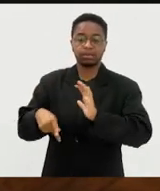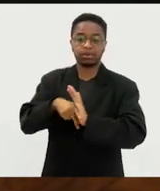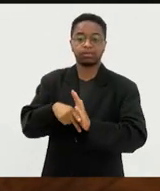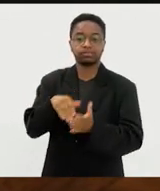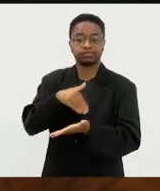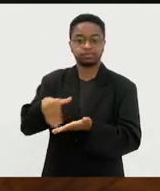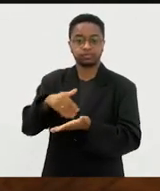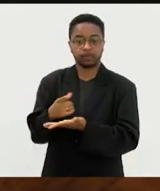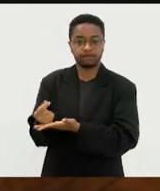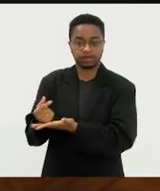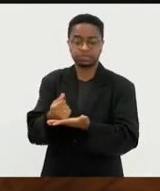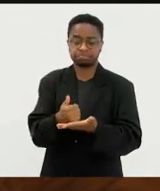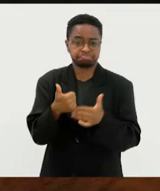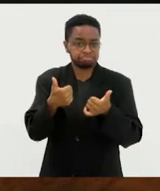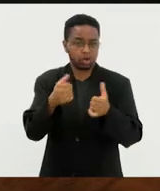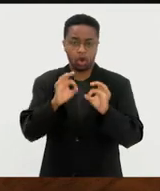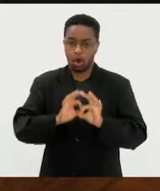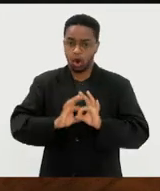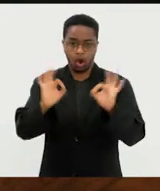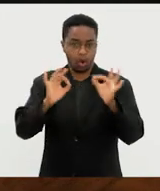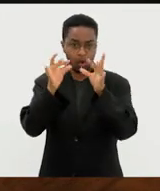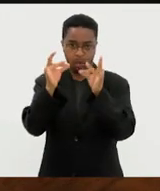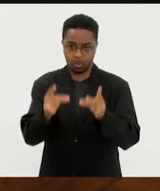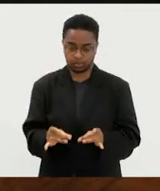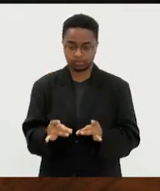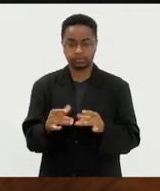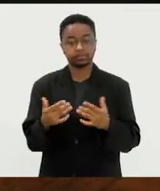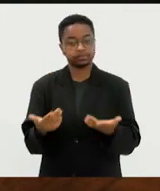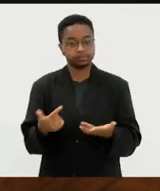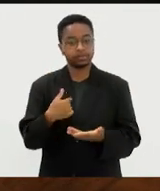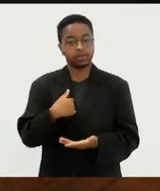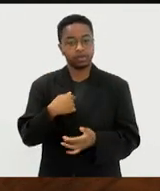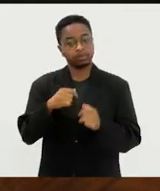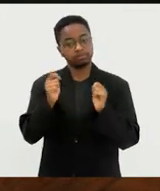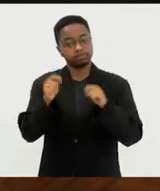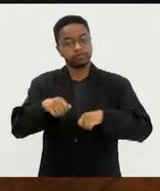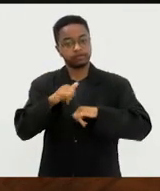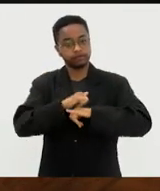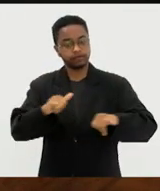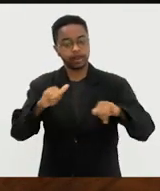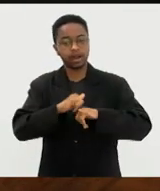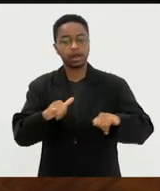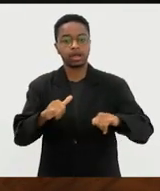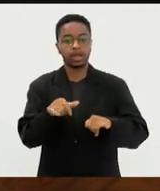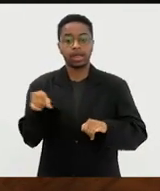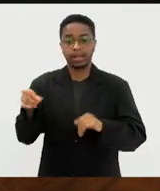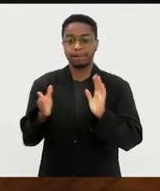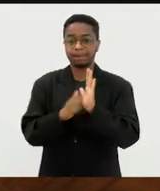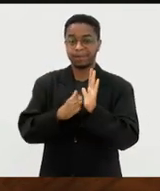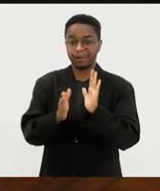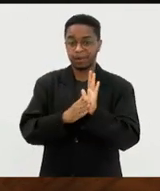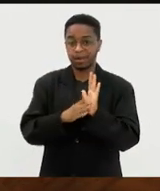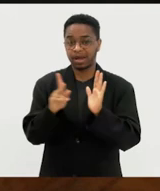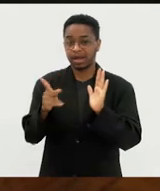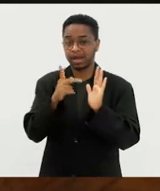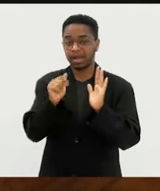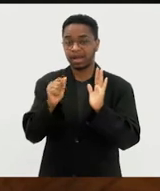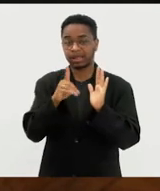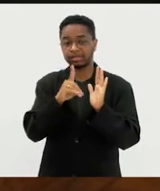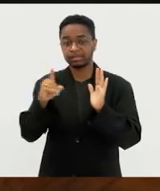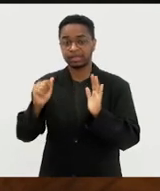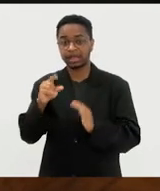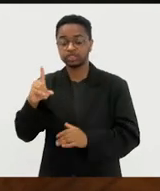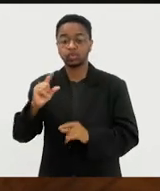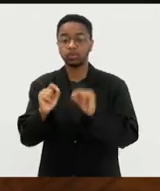bem feita. Por isso que eu posso dizer, o que o Haddad tinha proposto na mensagem que foi distribuída para o Estado é aumentar o prazo